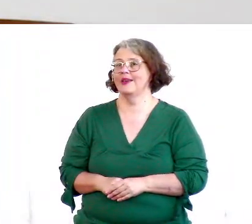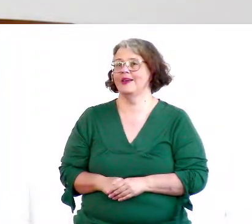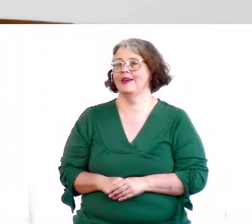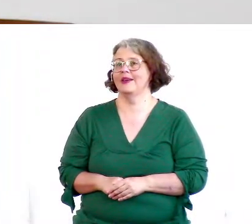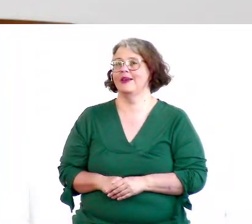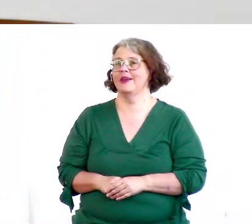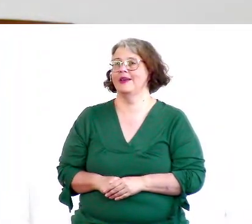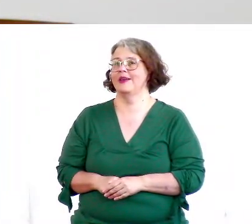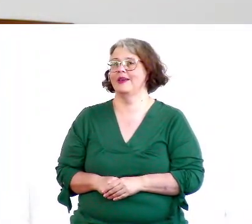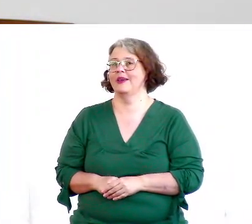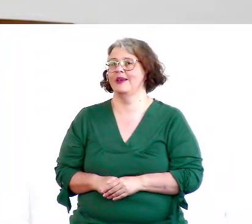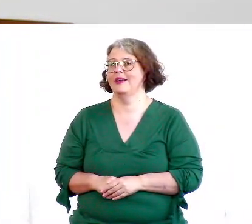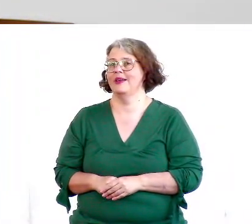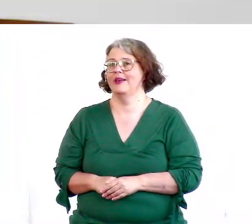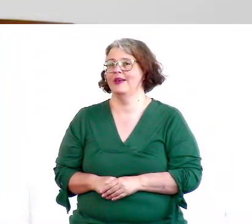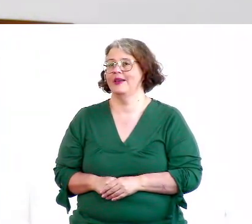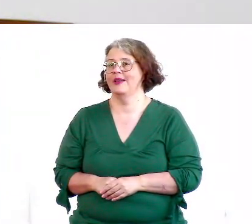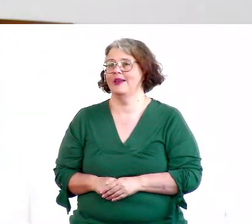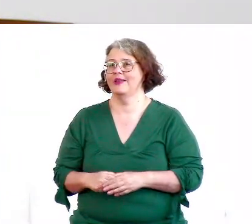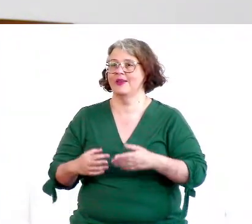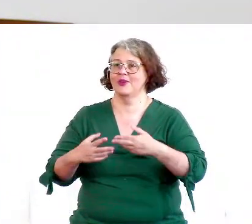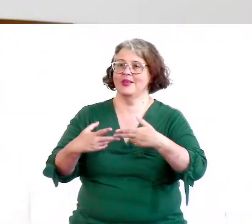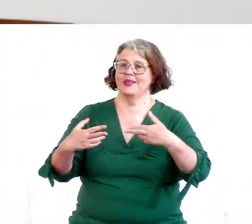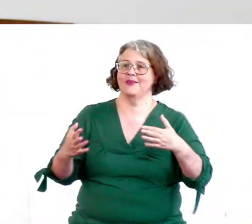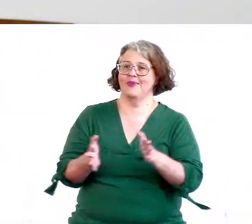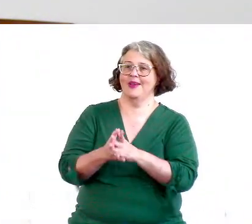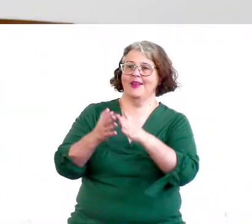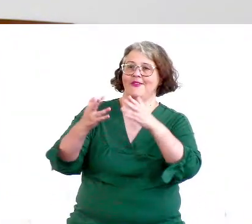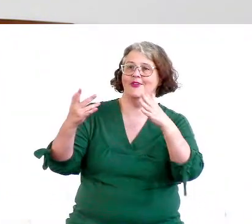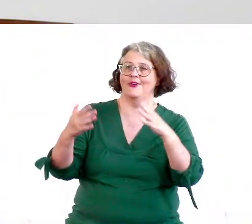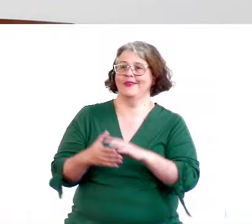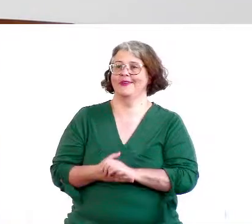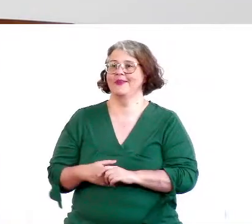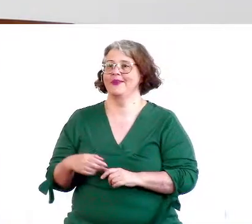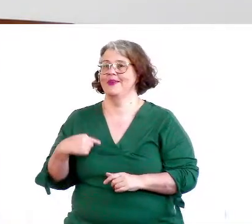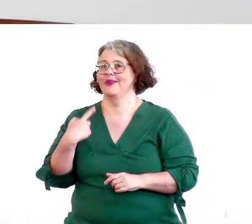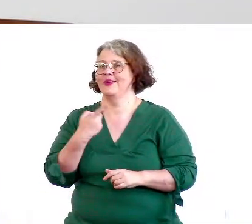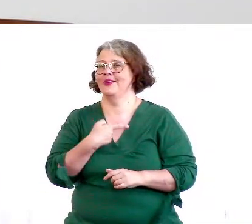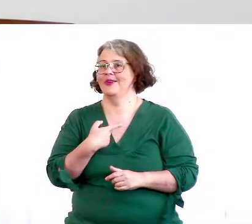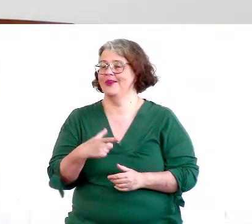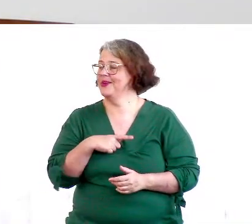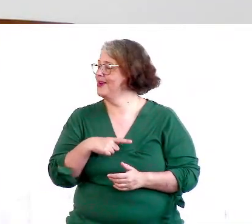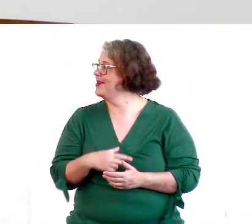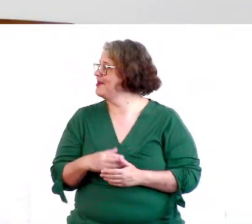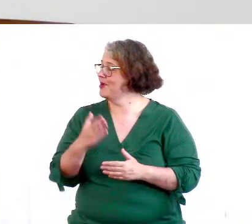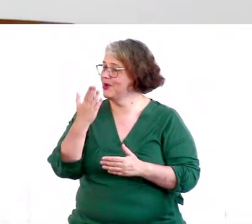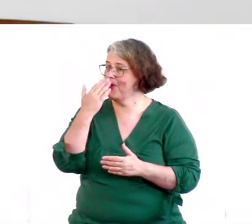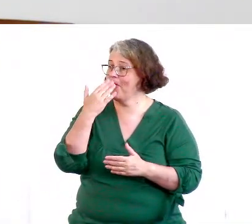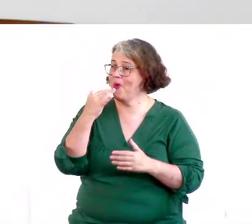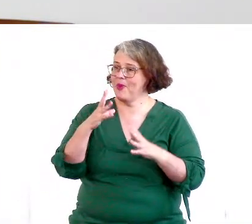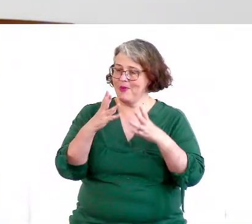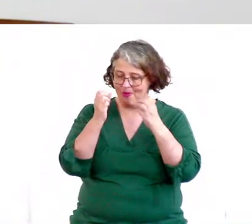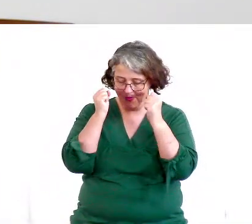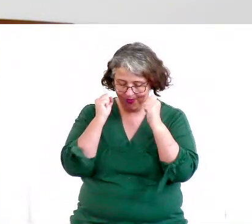isso, acompanhado de coisas maravilhosas ainda mais. E pode comer à vontade, é uma